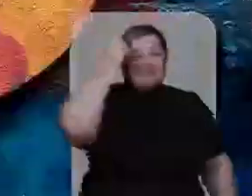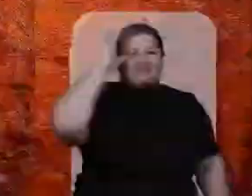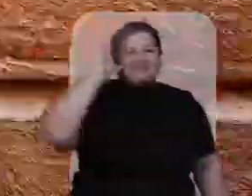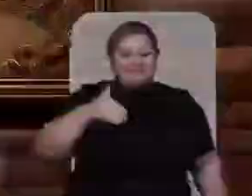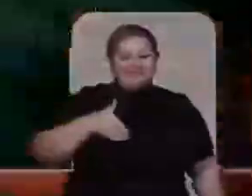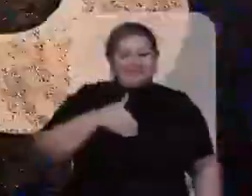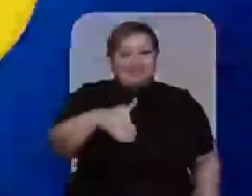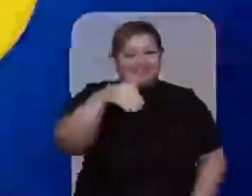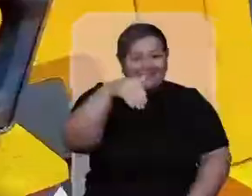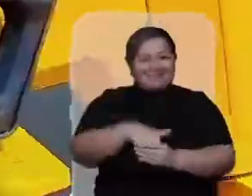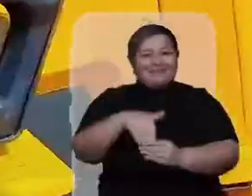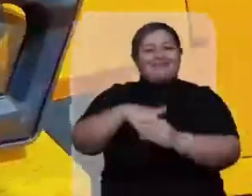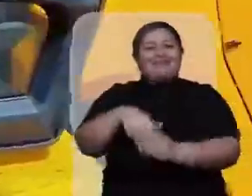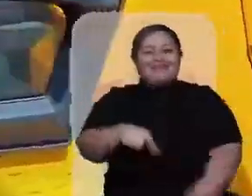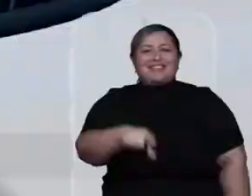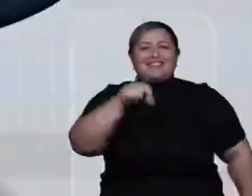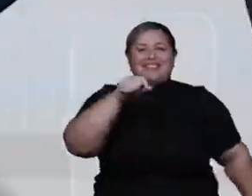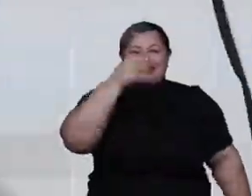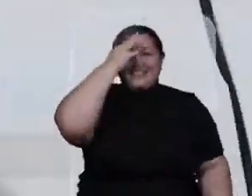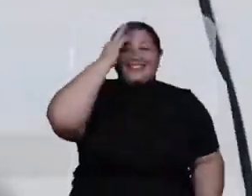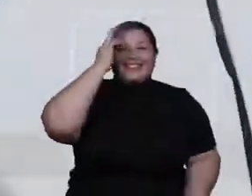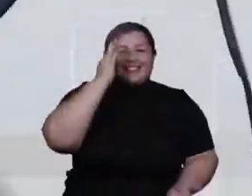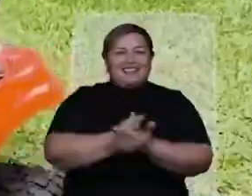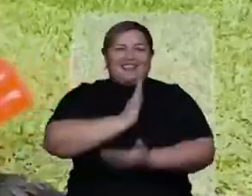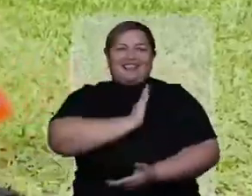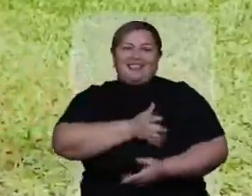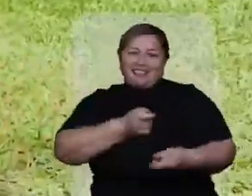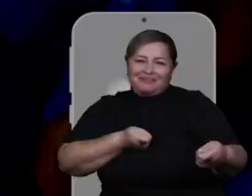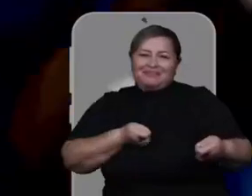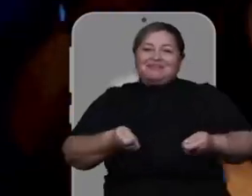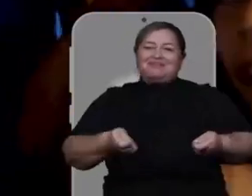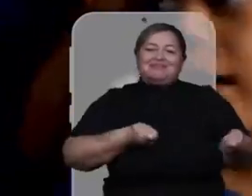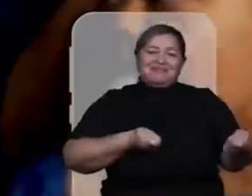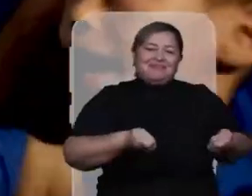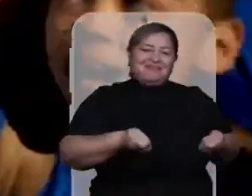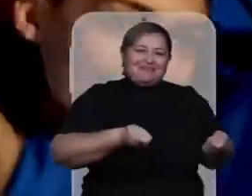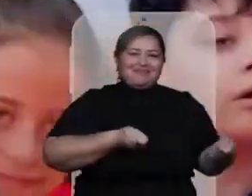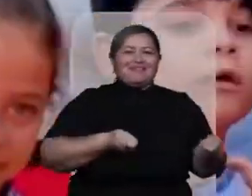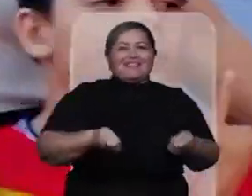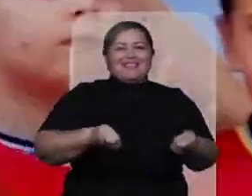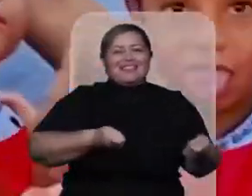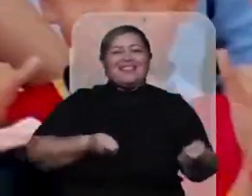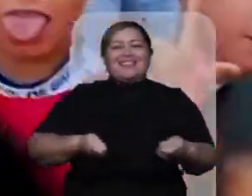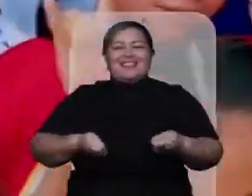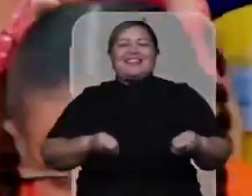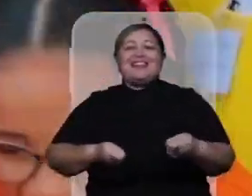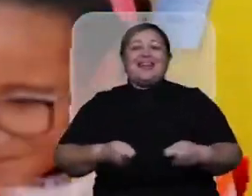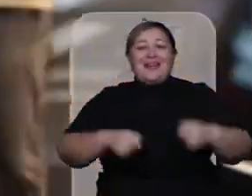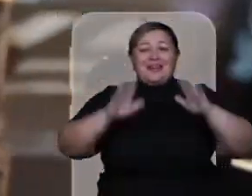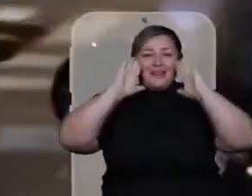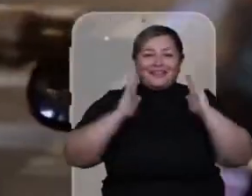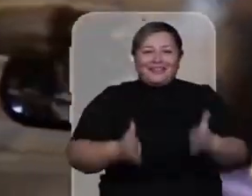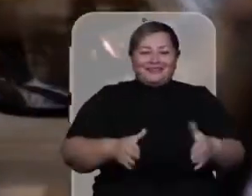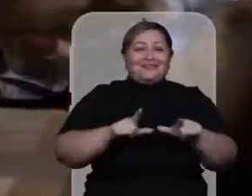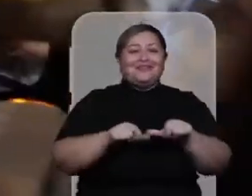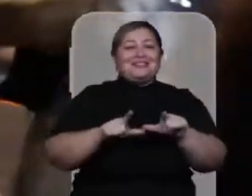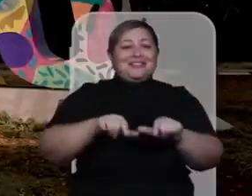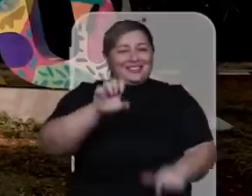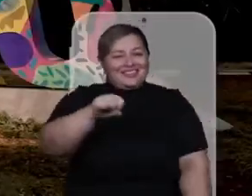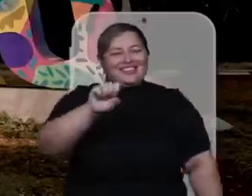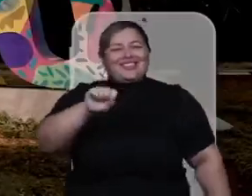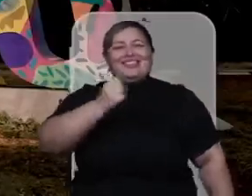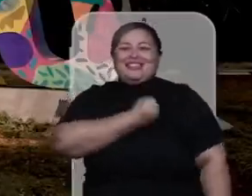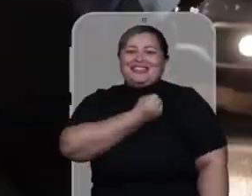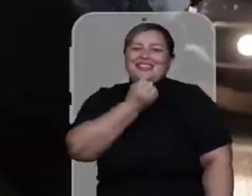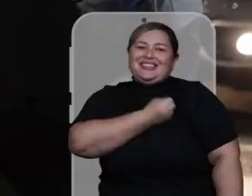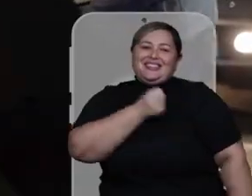sou 55. Sou Suelen nessa eleição, minha fé comanda o coração. Sou